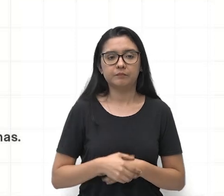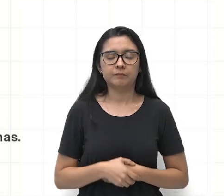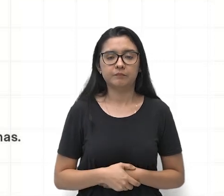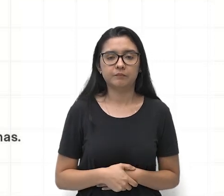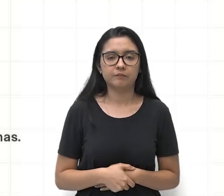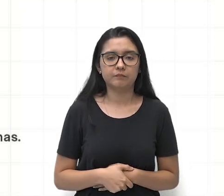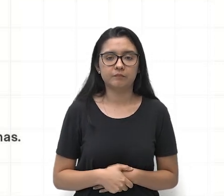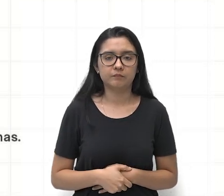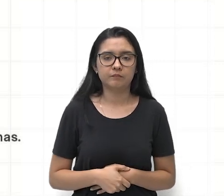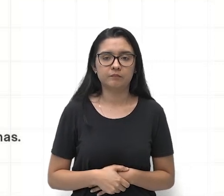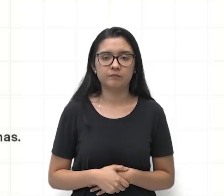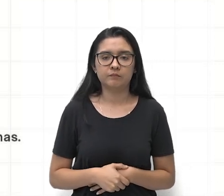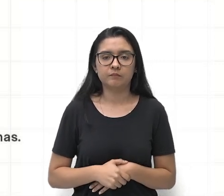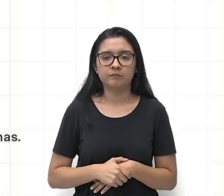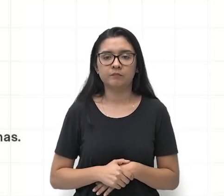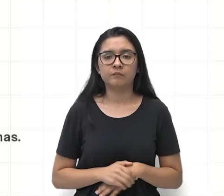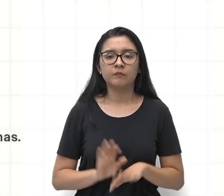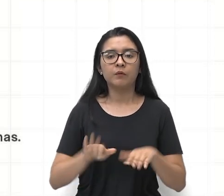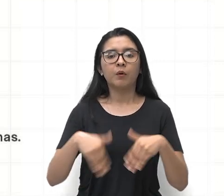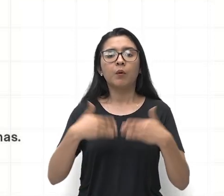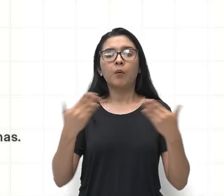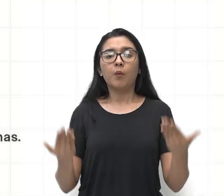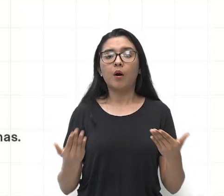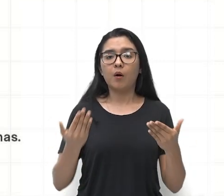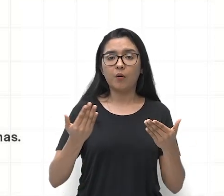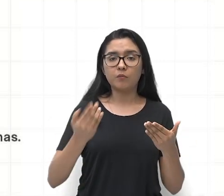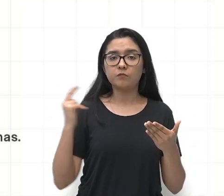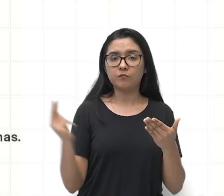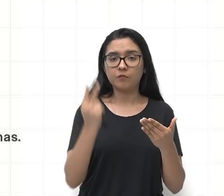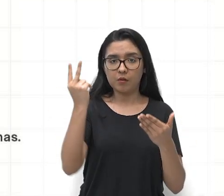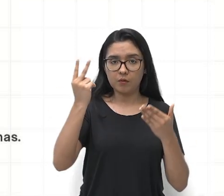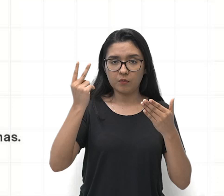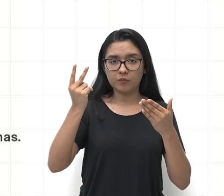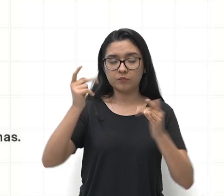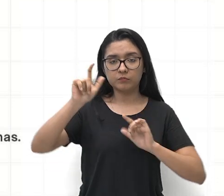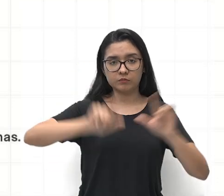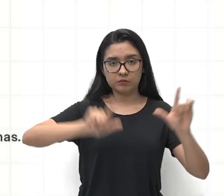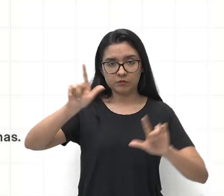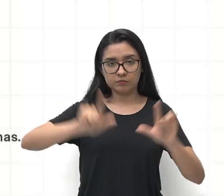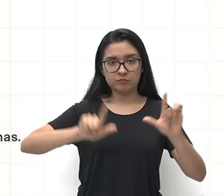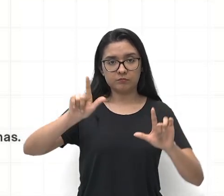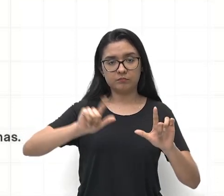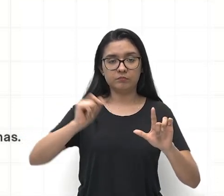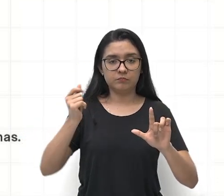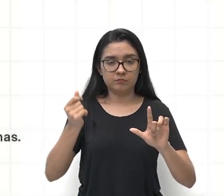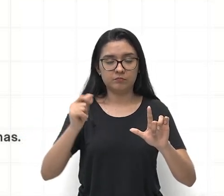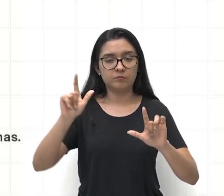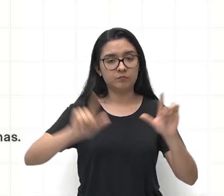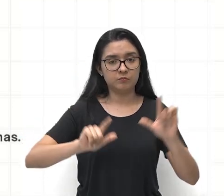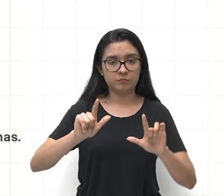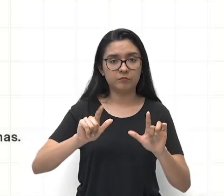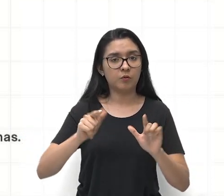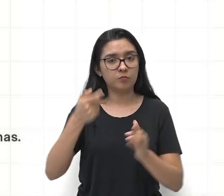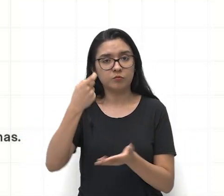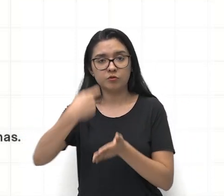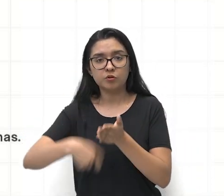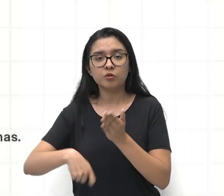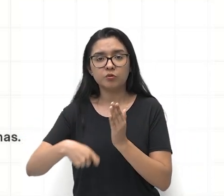aí, qual o valor, certo, do televisor com o